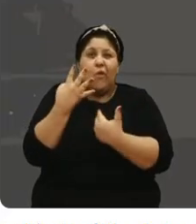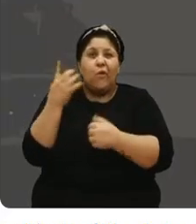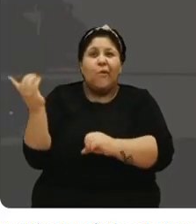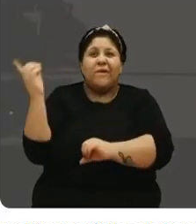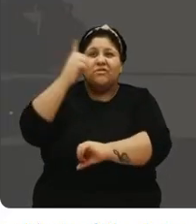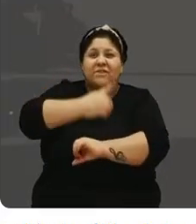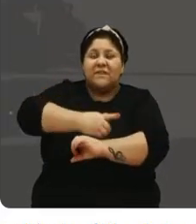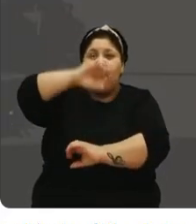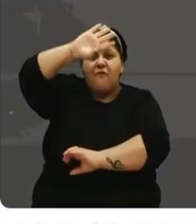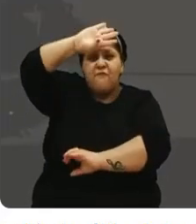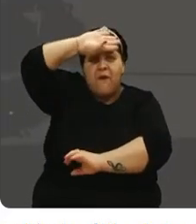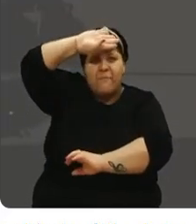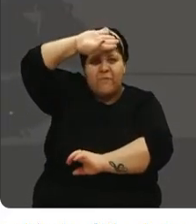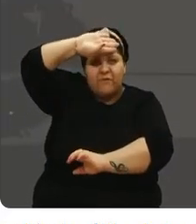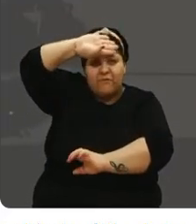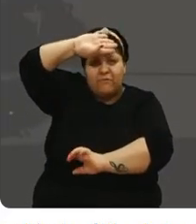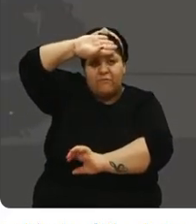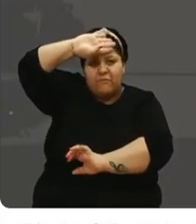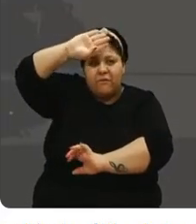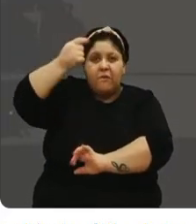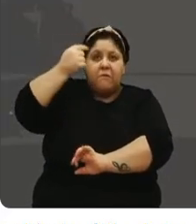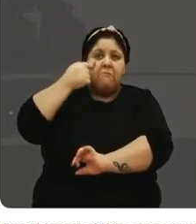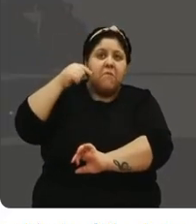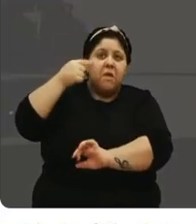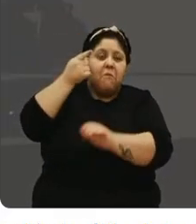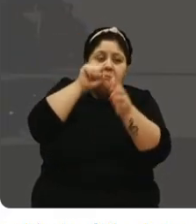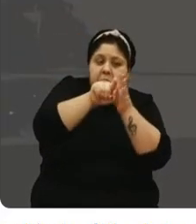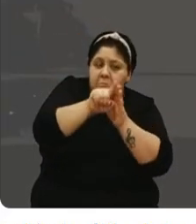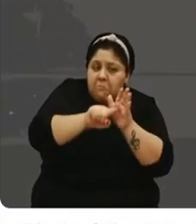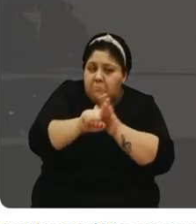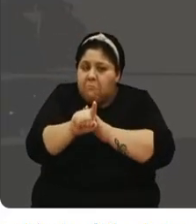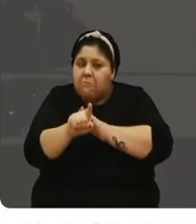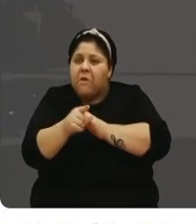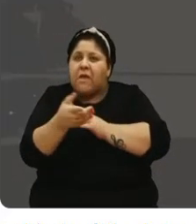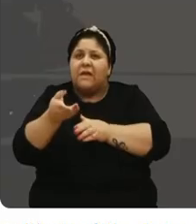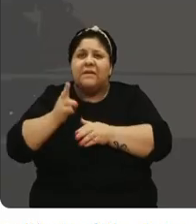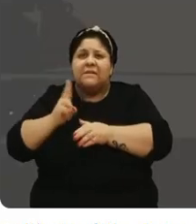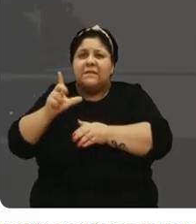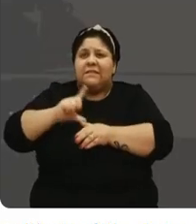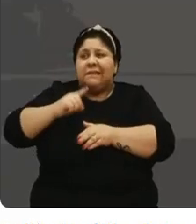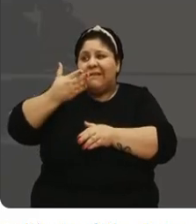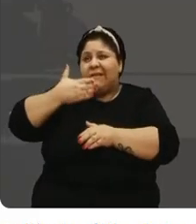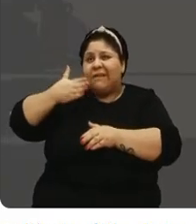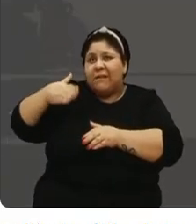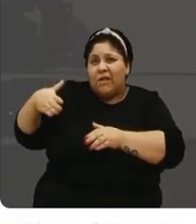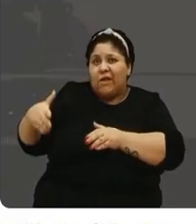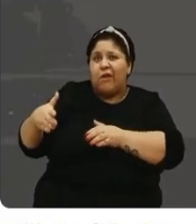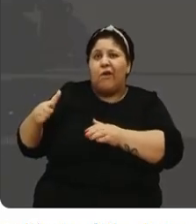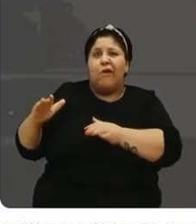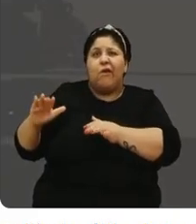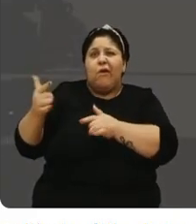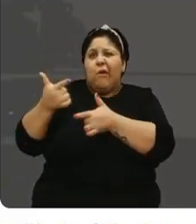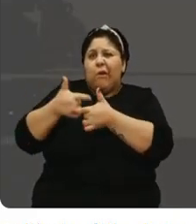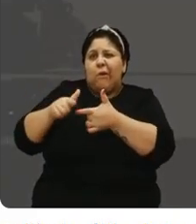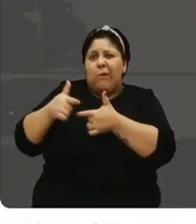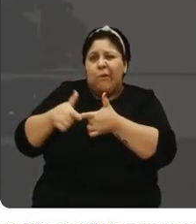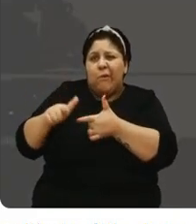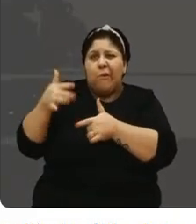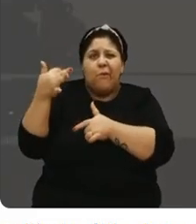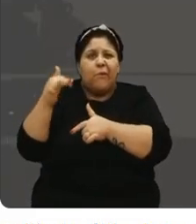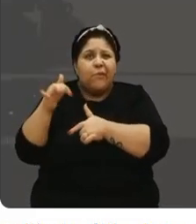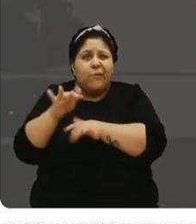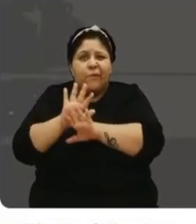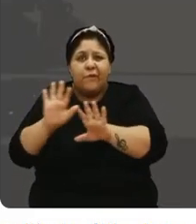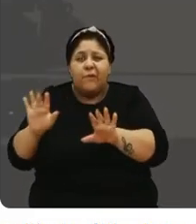com febre. Eu examinei a criança. Toda vez que eu tenho uma criança com queixa, seja ela uma queixa gripal, uma